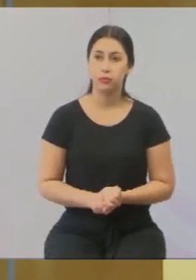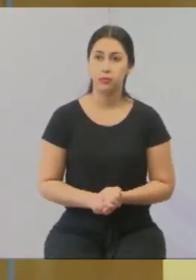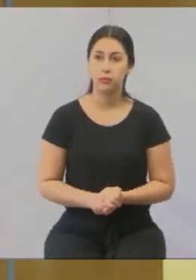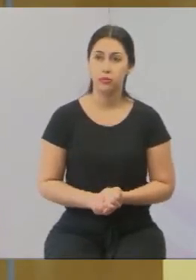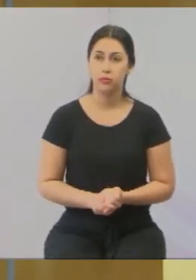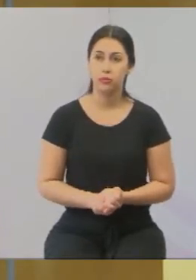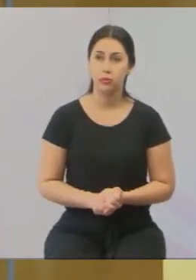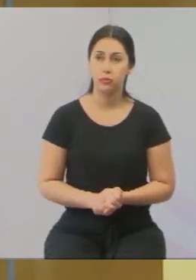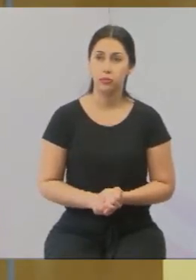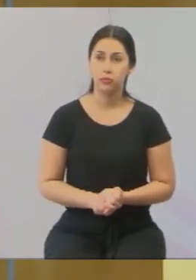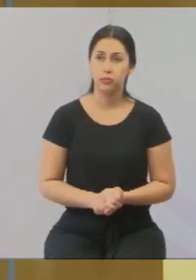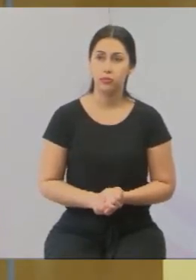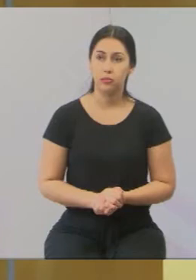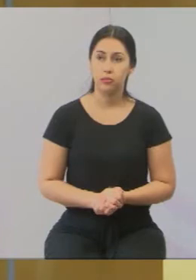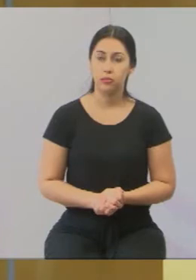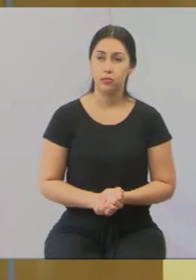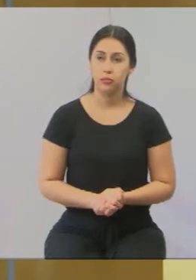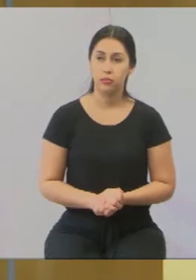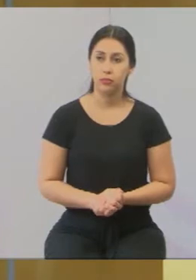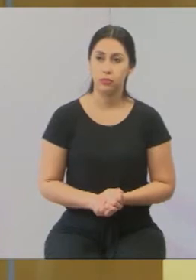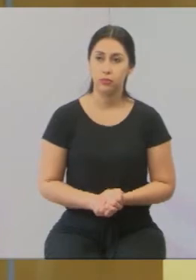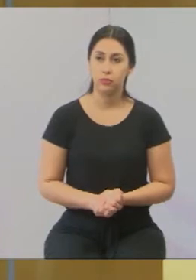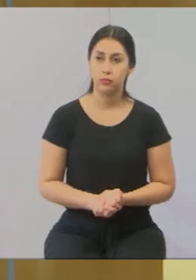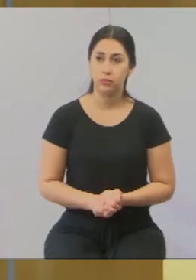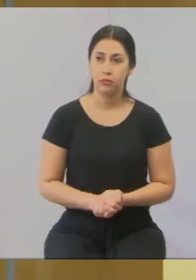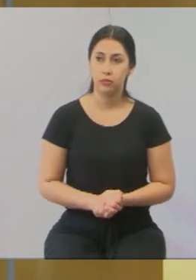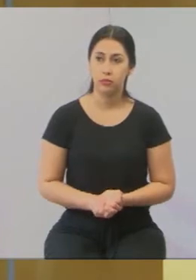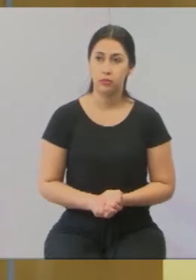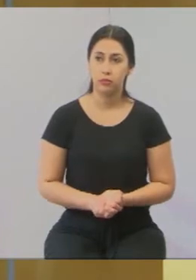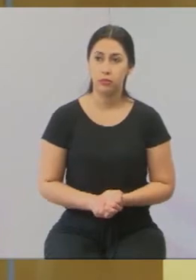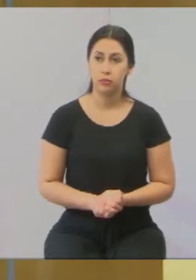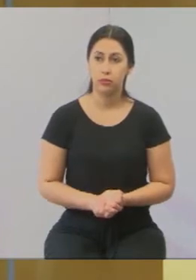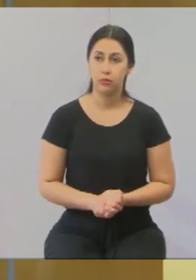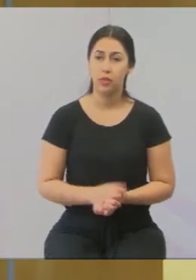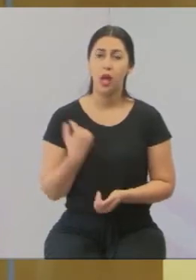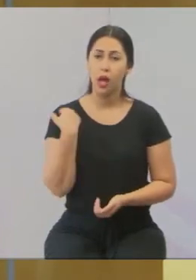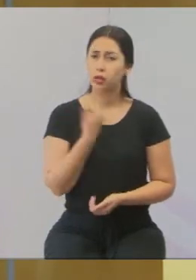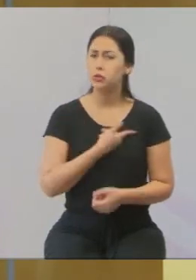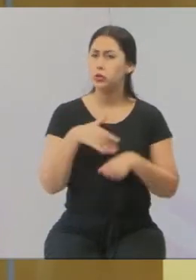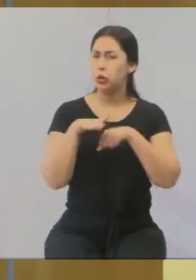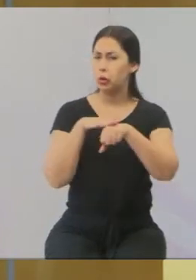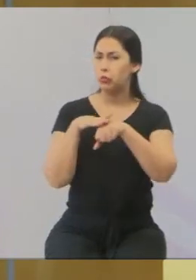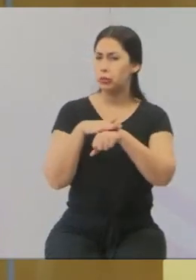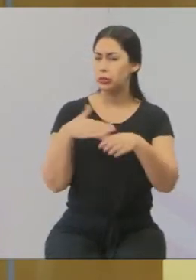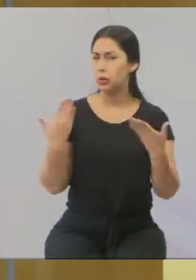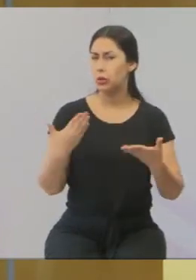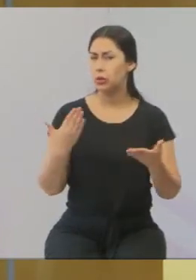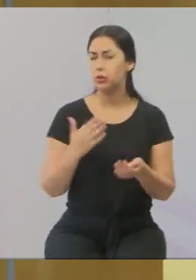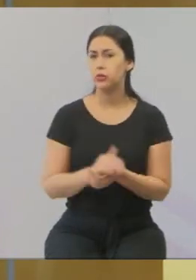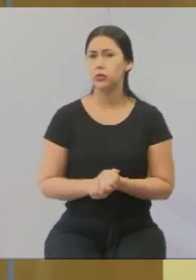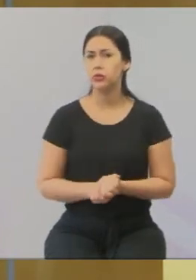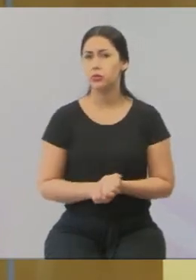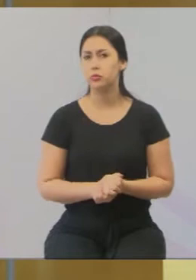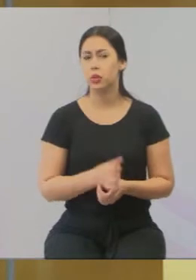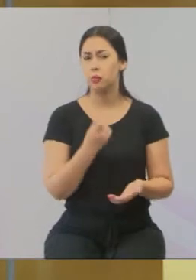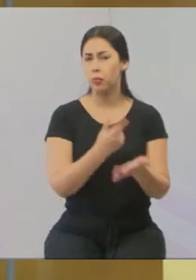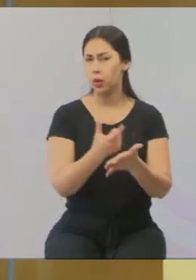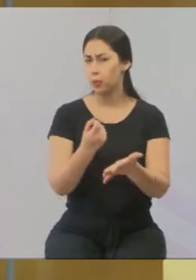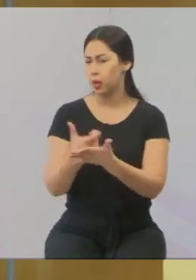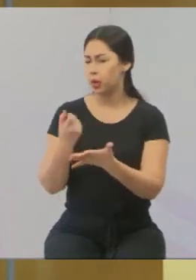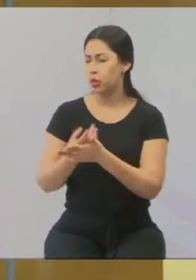ela vem justamente ao encontro de um tema que a gente tratou aqui hoje, que foi da aprovação das contas do